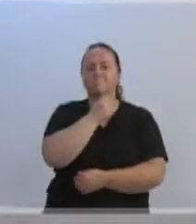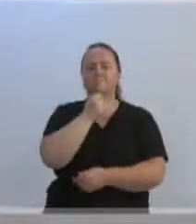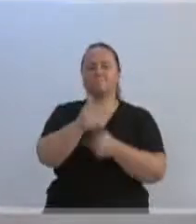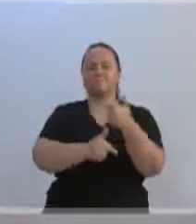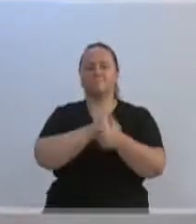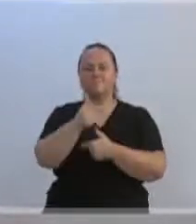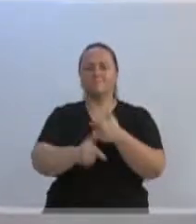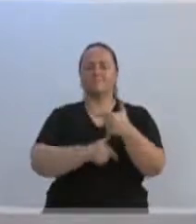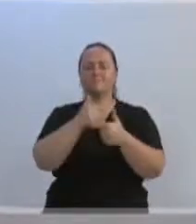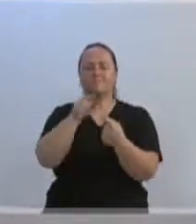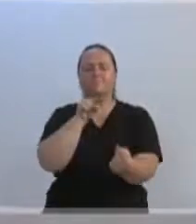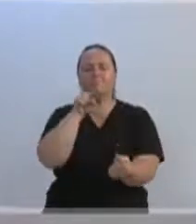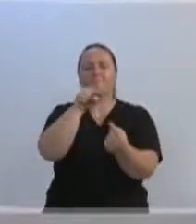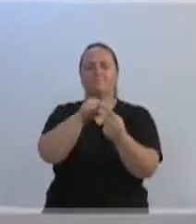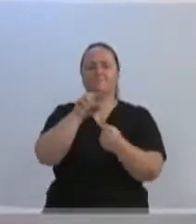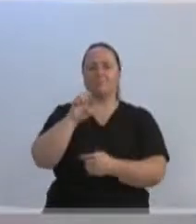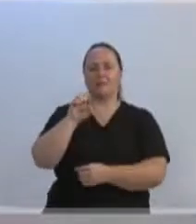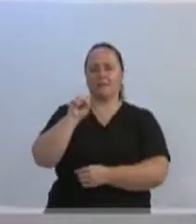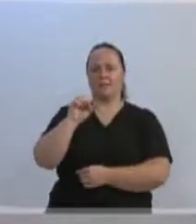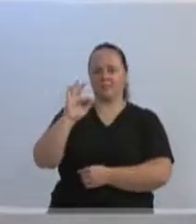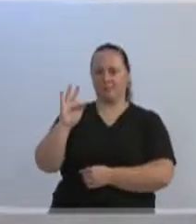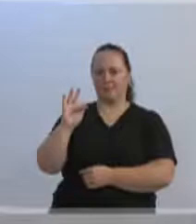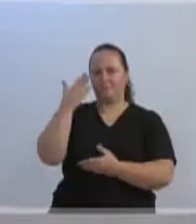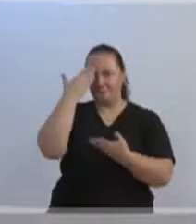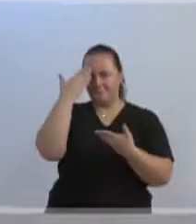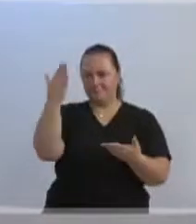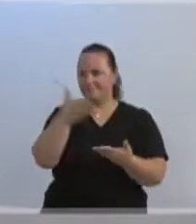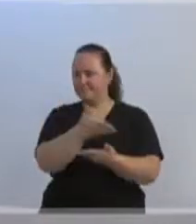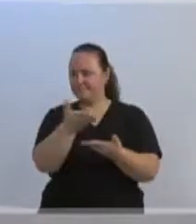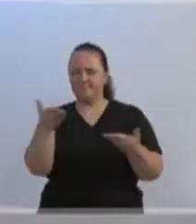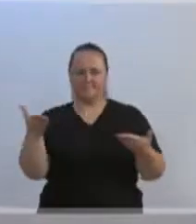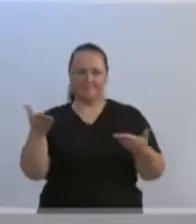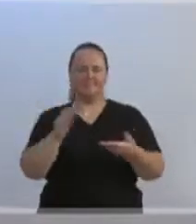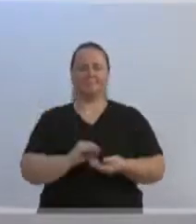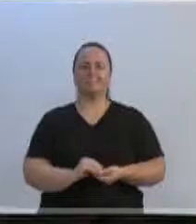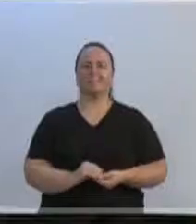missão deve s muito obrigada